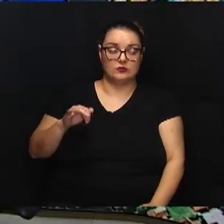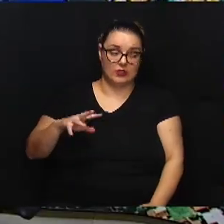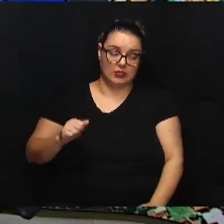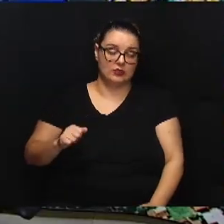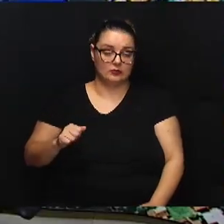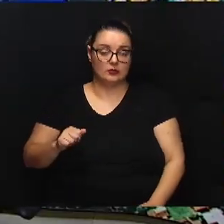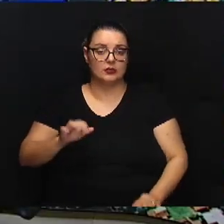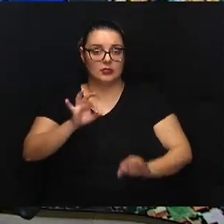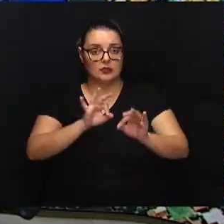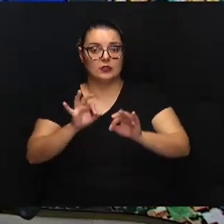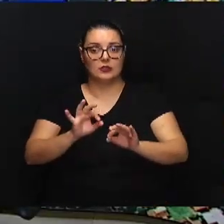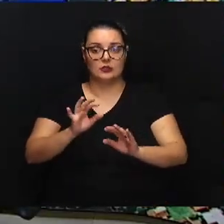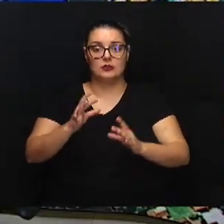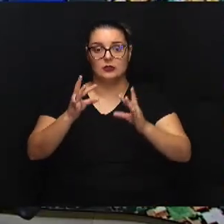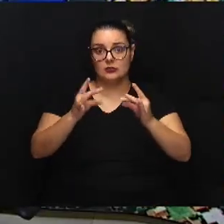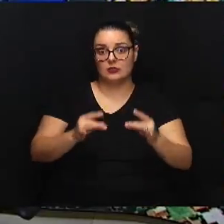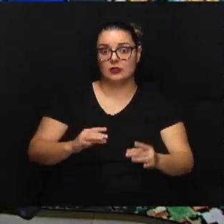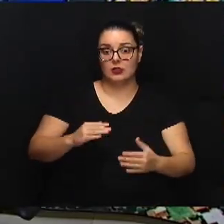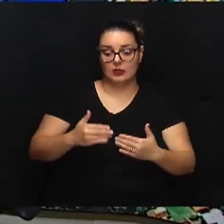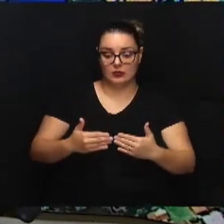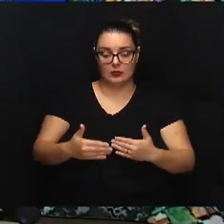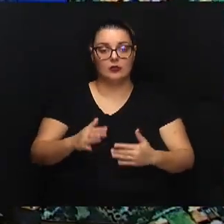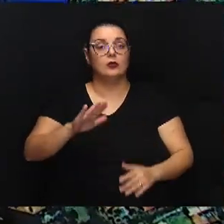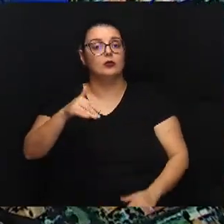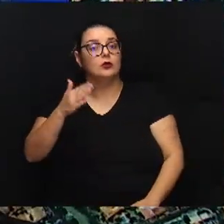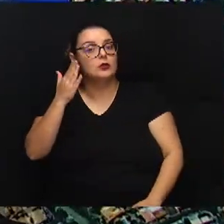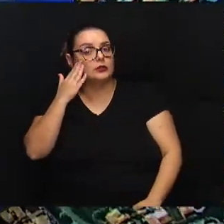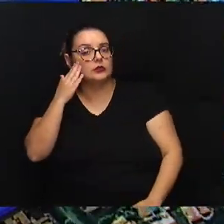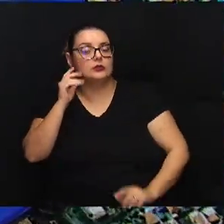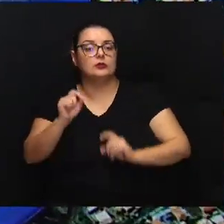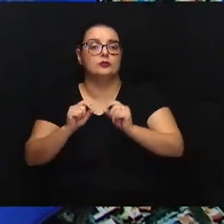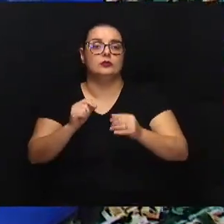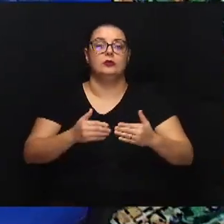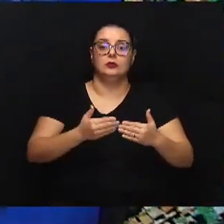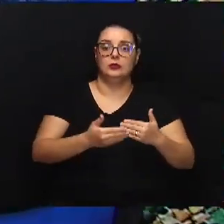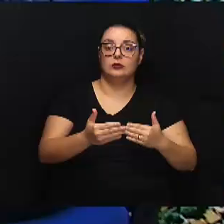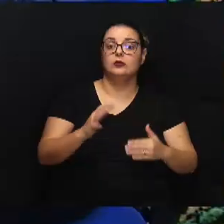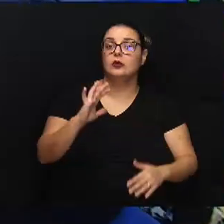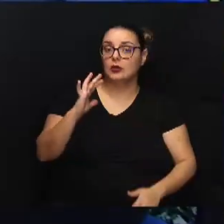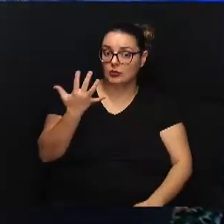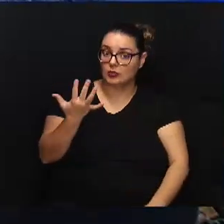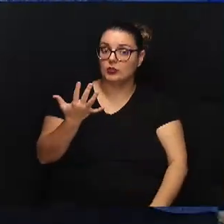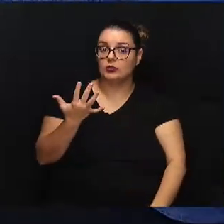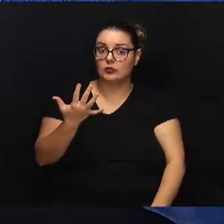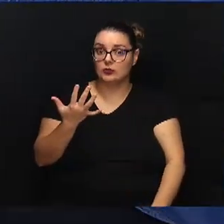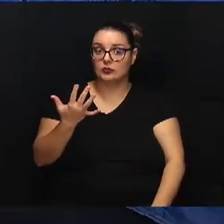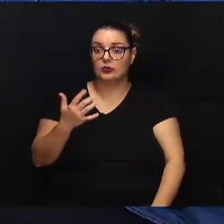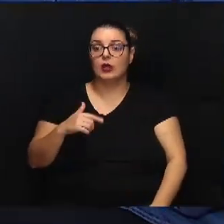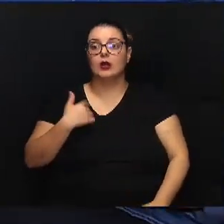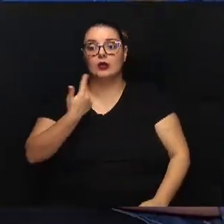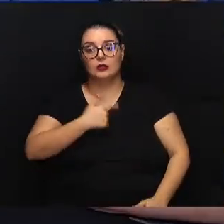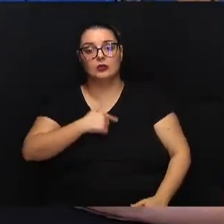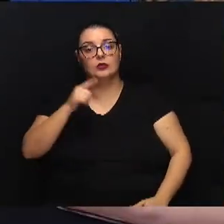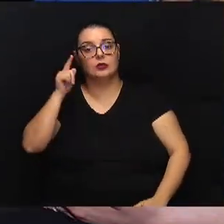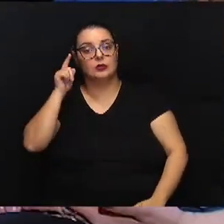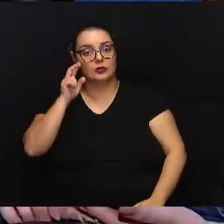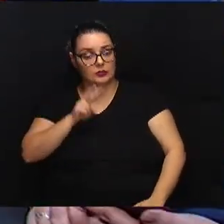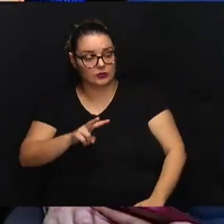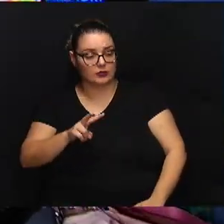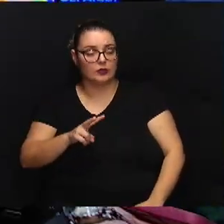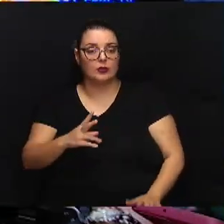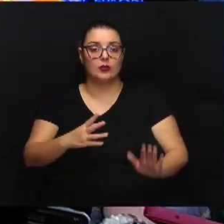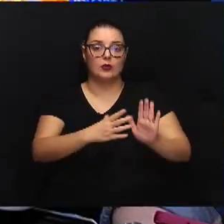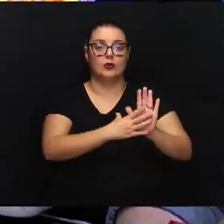sendo elaborada. A partir daí, quando a gente entende o que está em ação na atmosfera, a gente consulta o que a gente chama de modelos